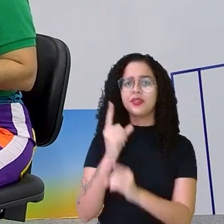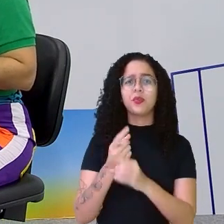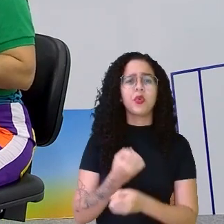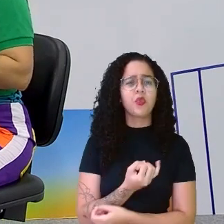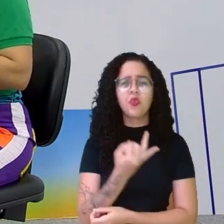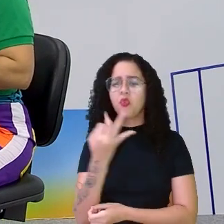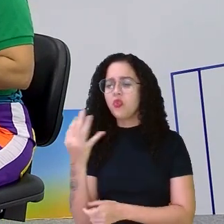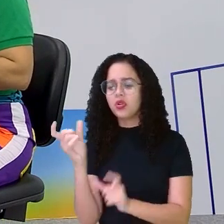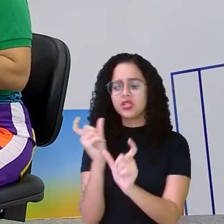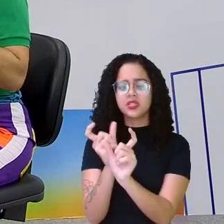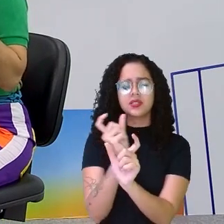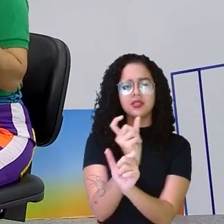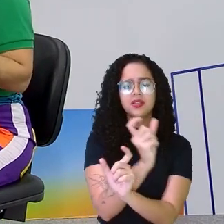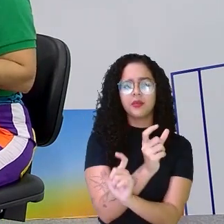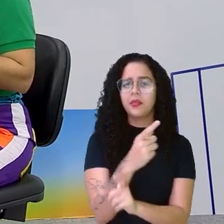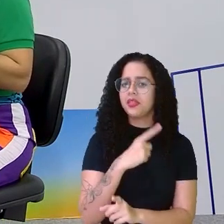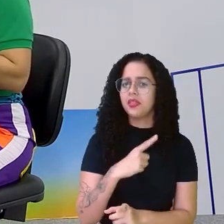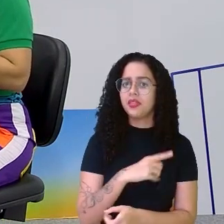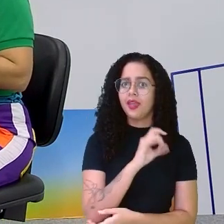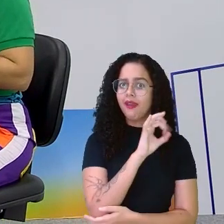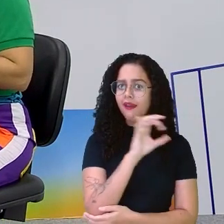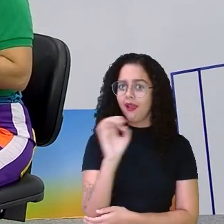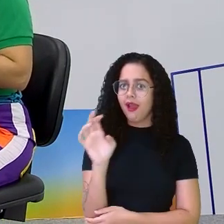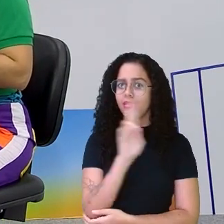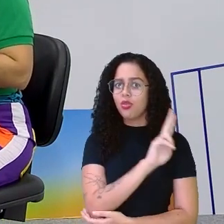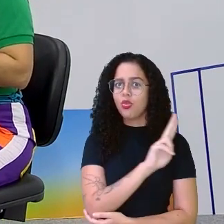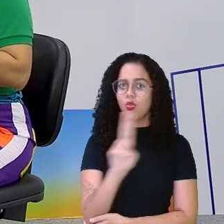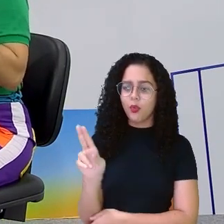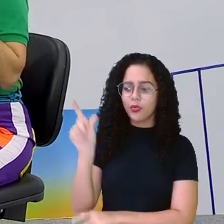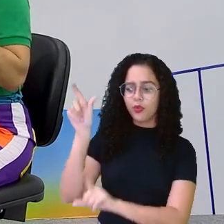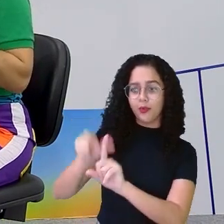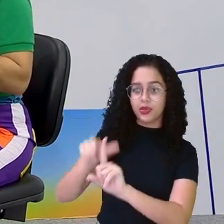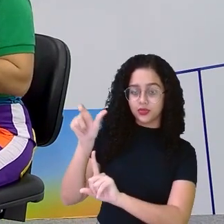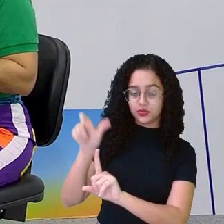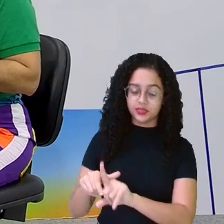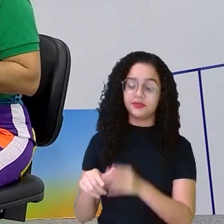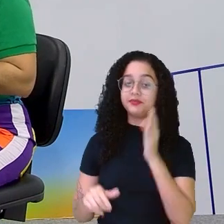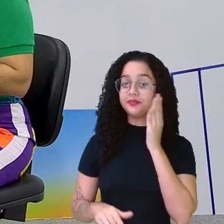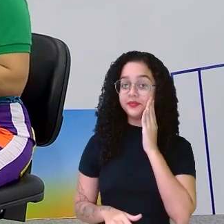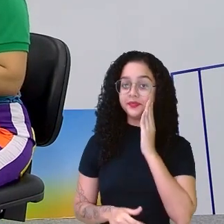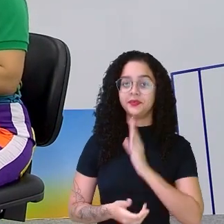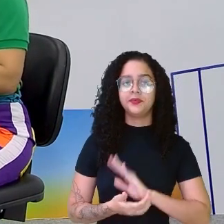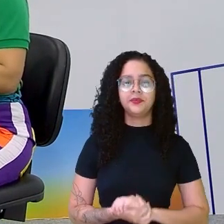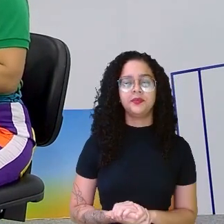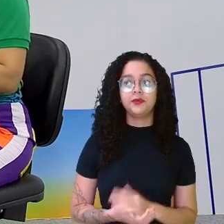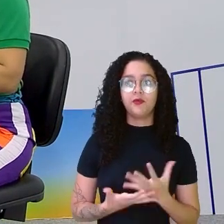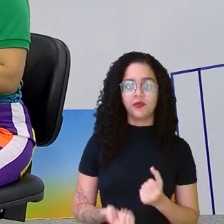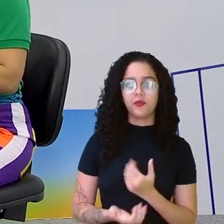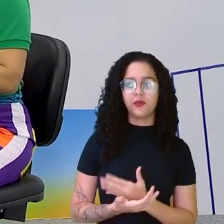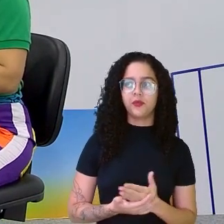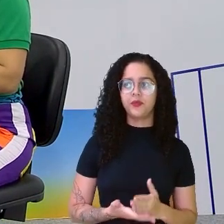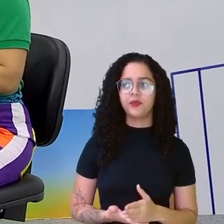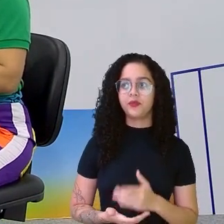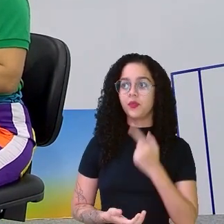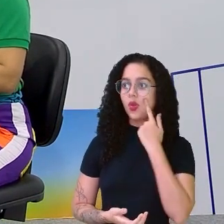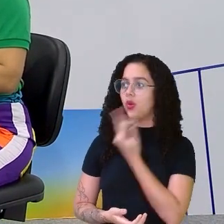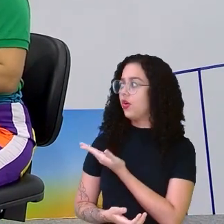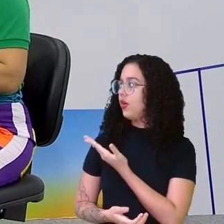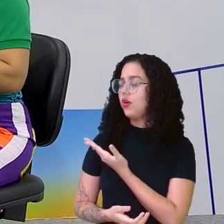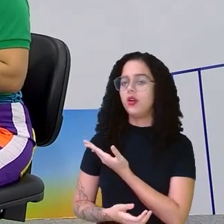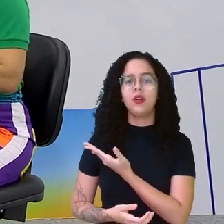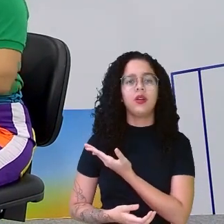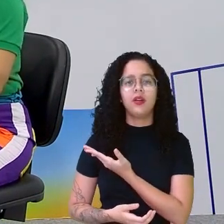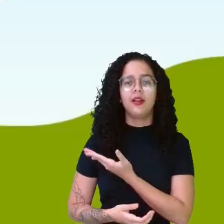quantas sílabas tem cada nome dos personagens, cada palavrinha, tá certo? Então vamos lá. Quem será o primeiro? Quem